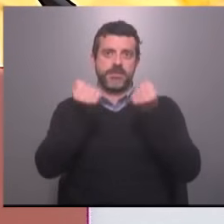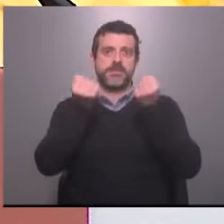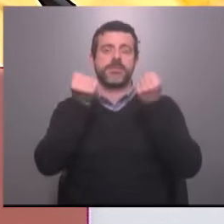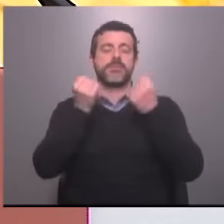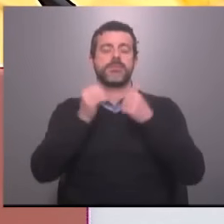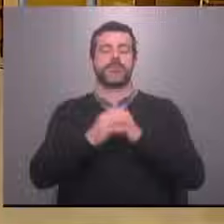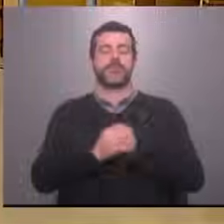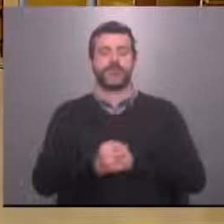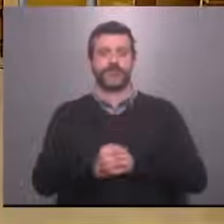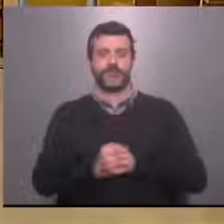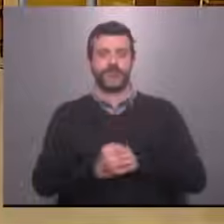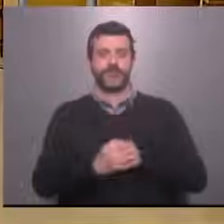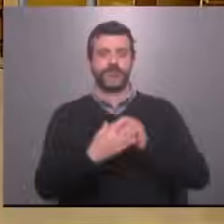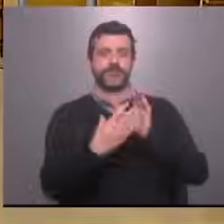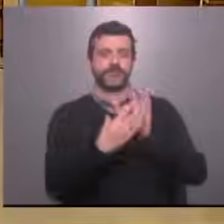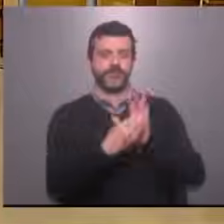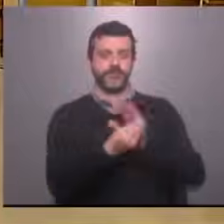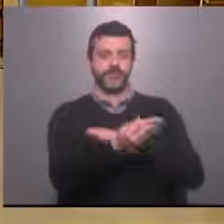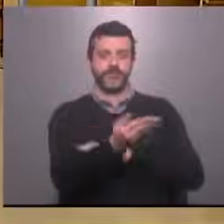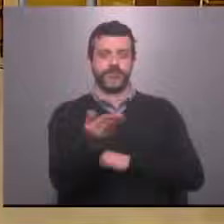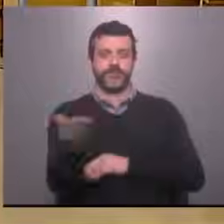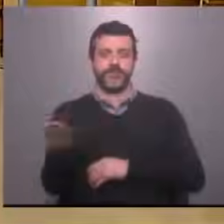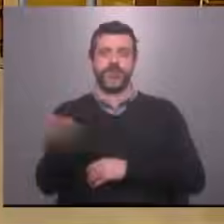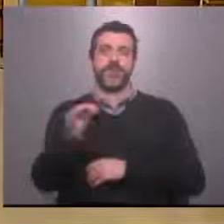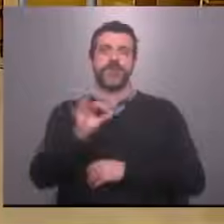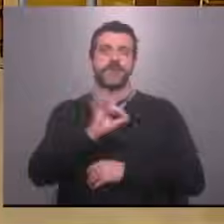Palabra de